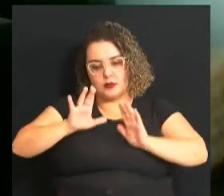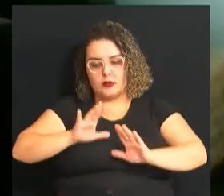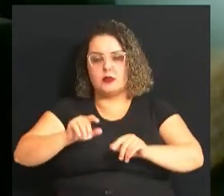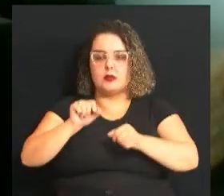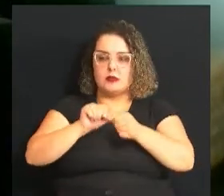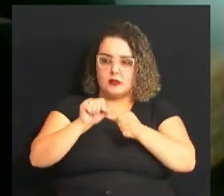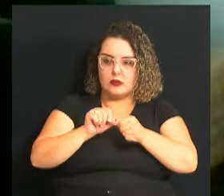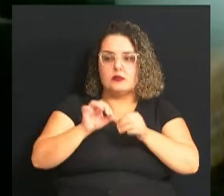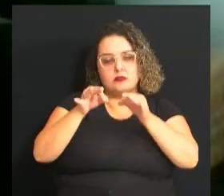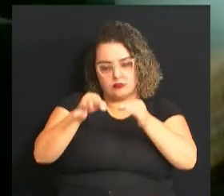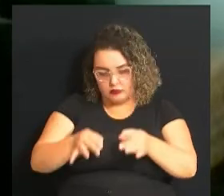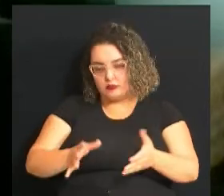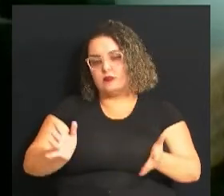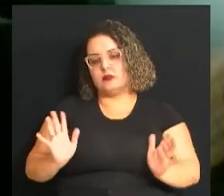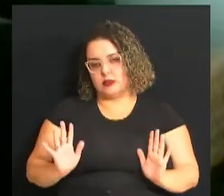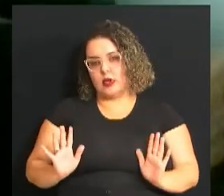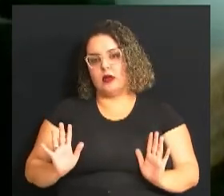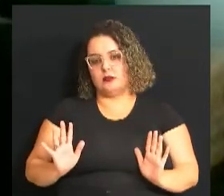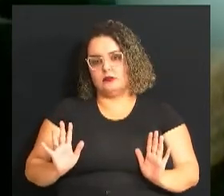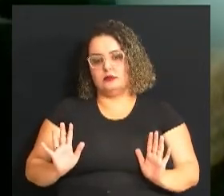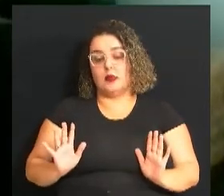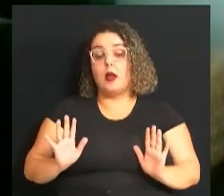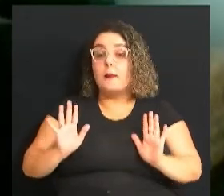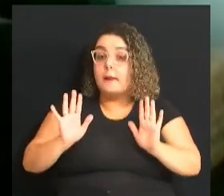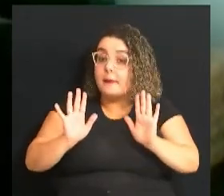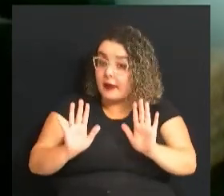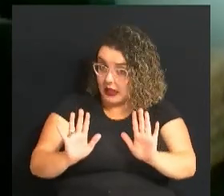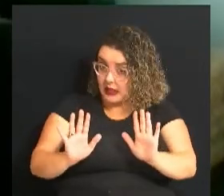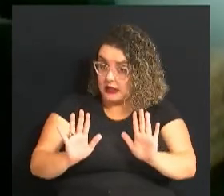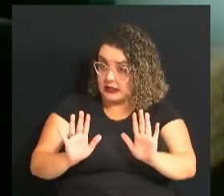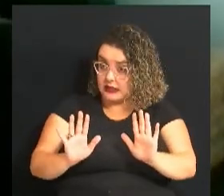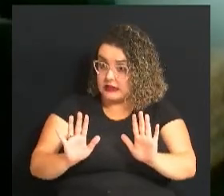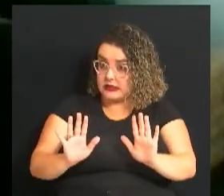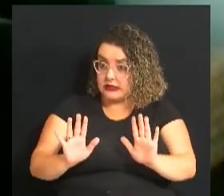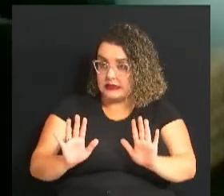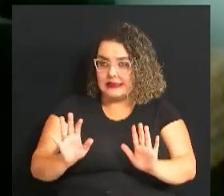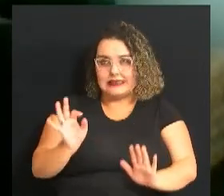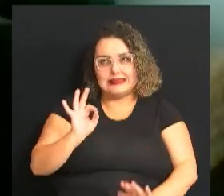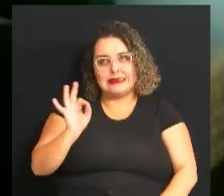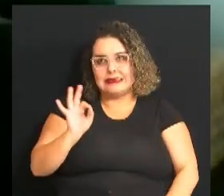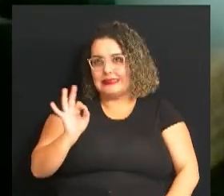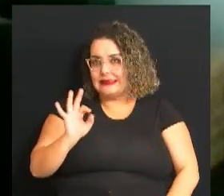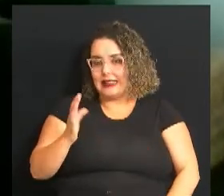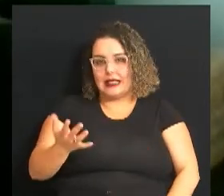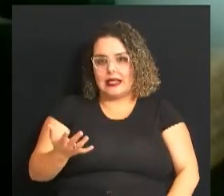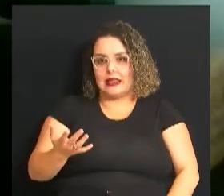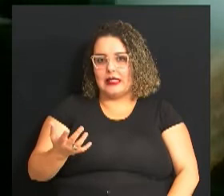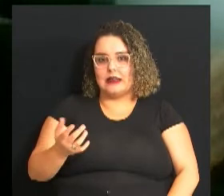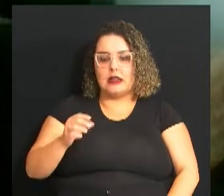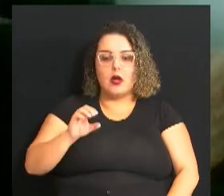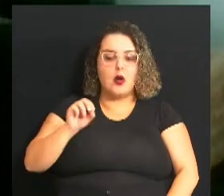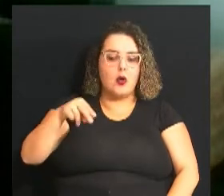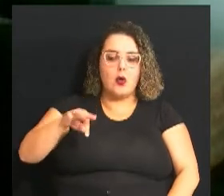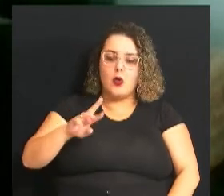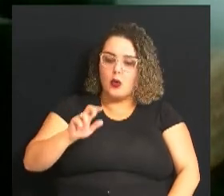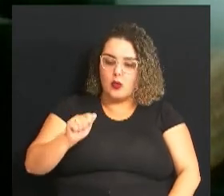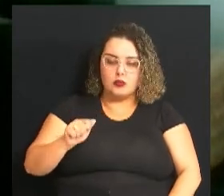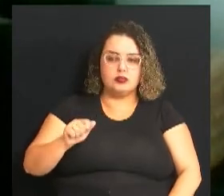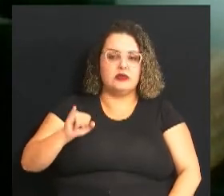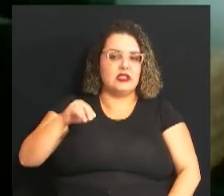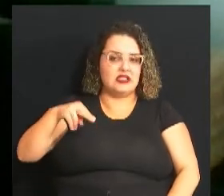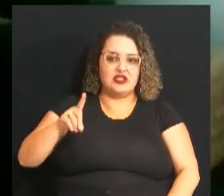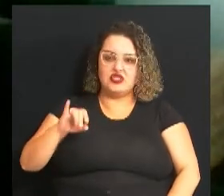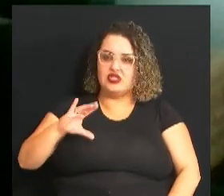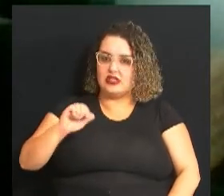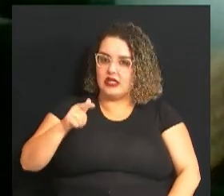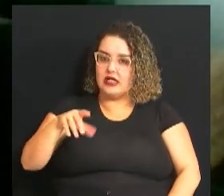são feitos, tá? Mas nenhuma hipótese há contraindicação de amamentação. Mas a gente tem que